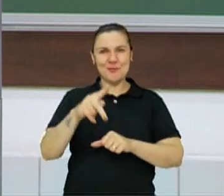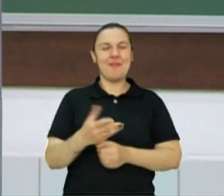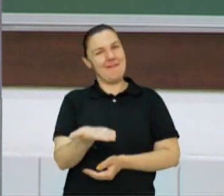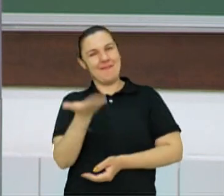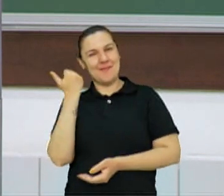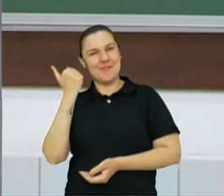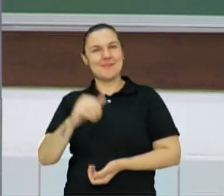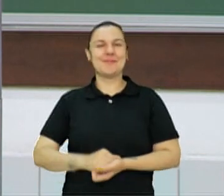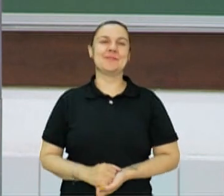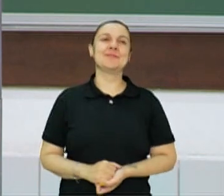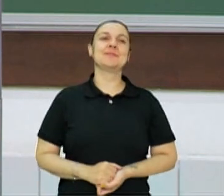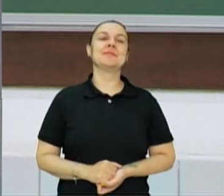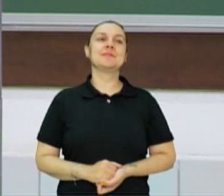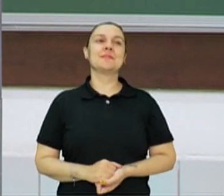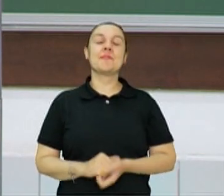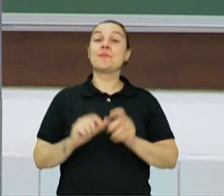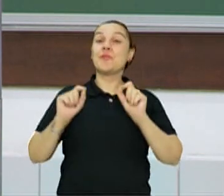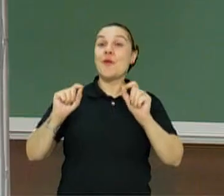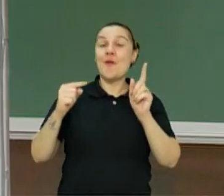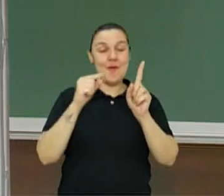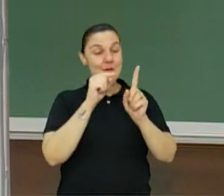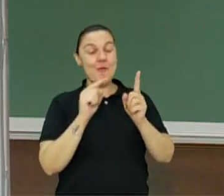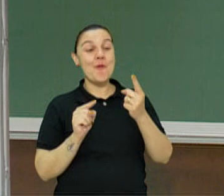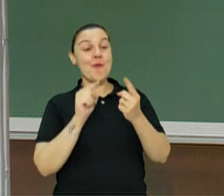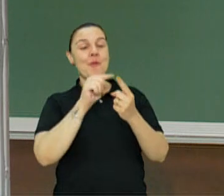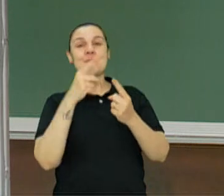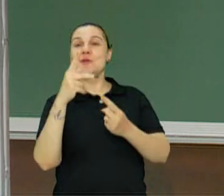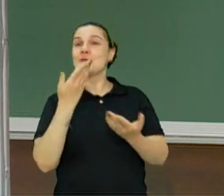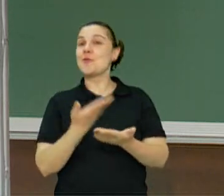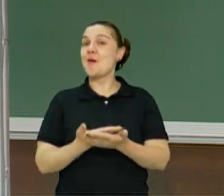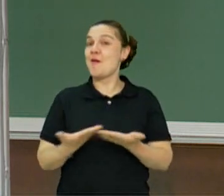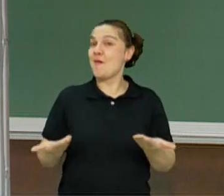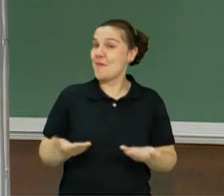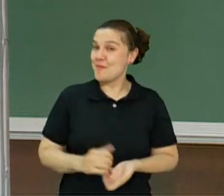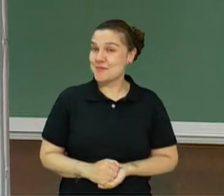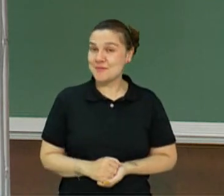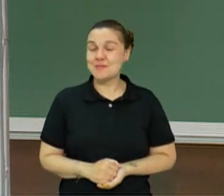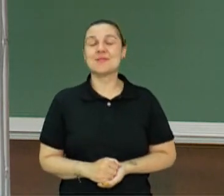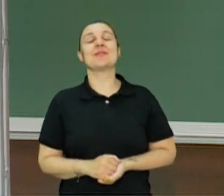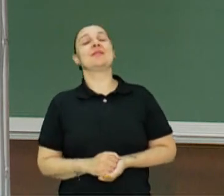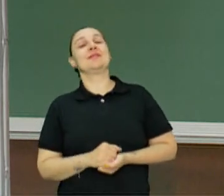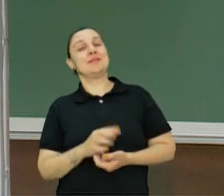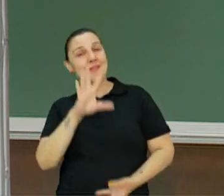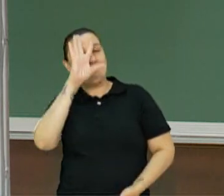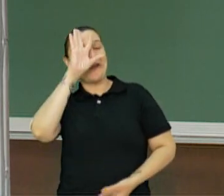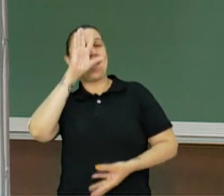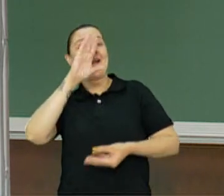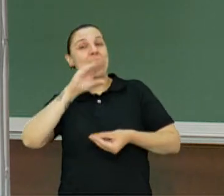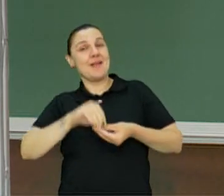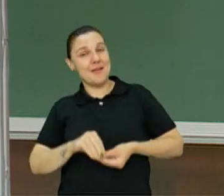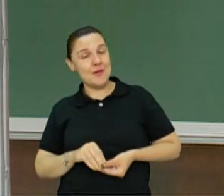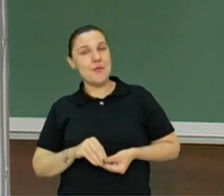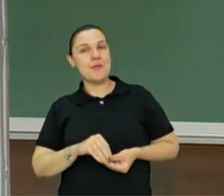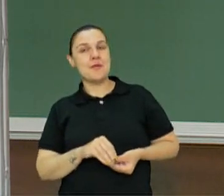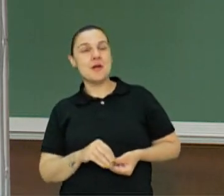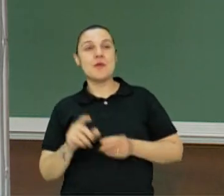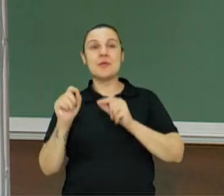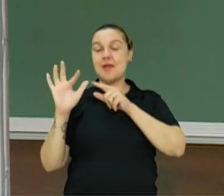lá? Quais são os principais objetivos para essa aula mesmo? Olha lá, ó. Conhecer o que são